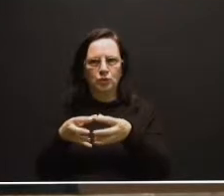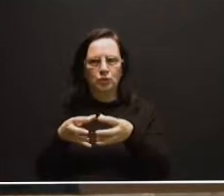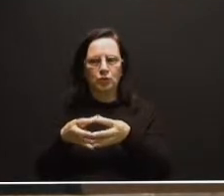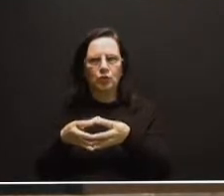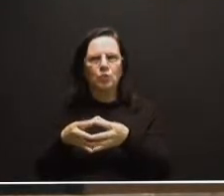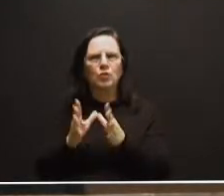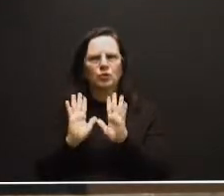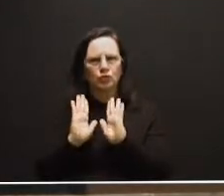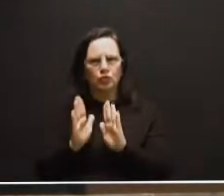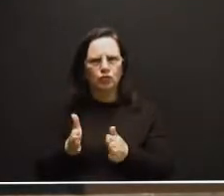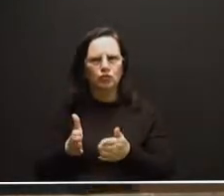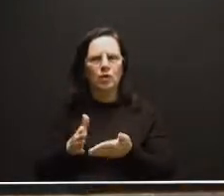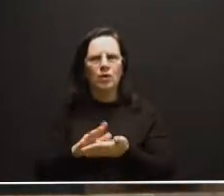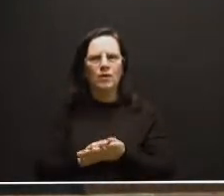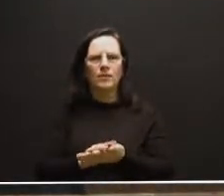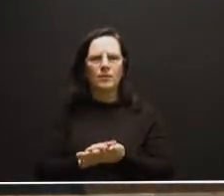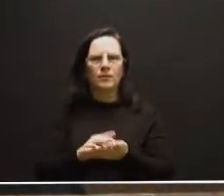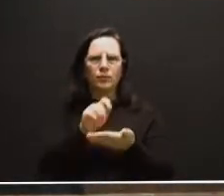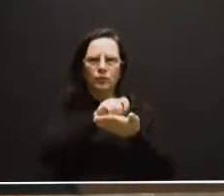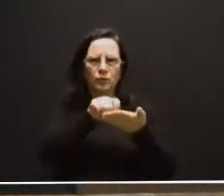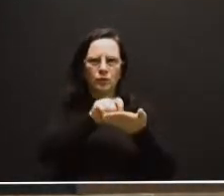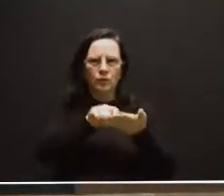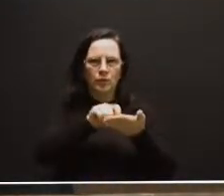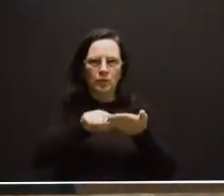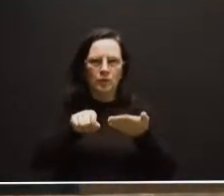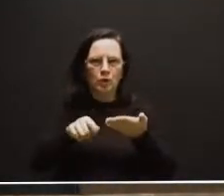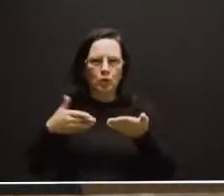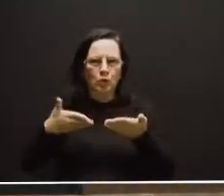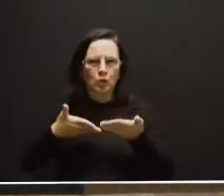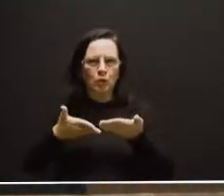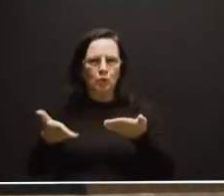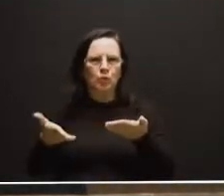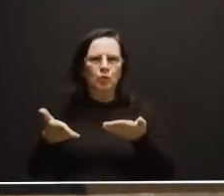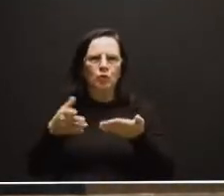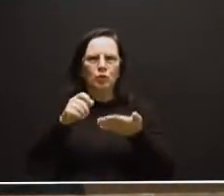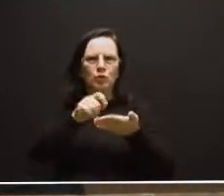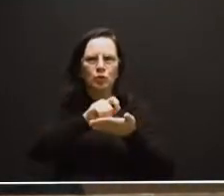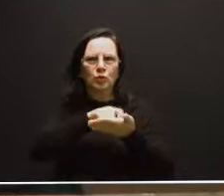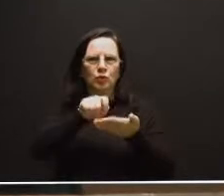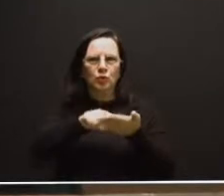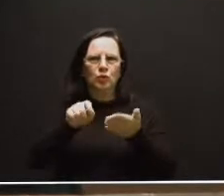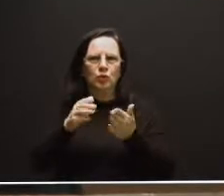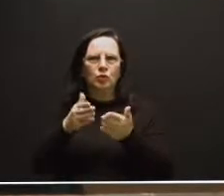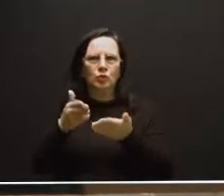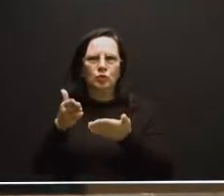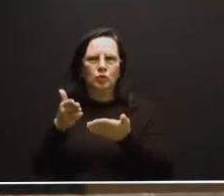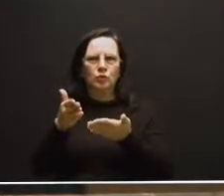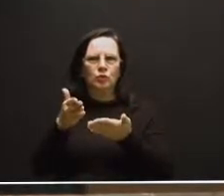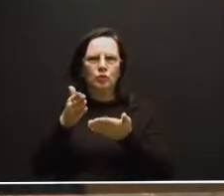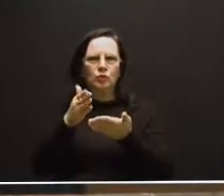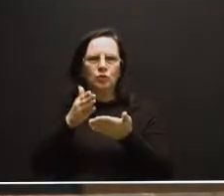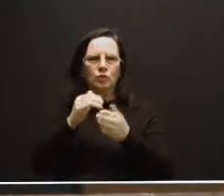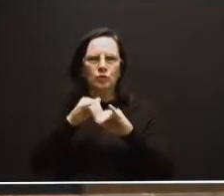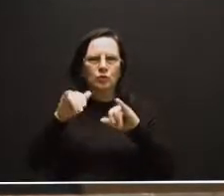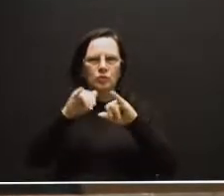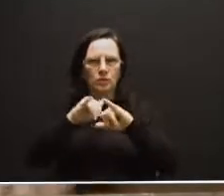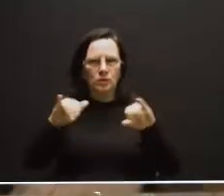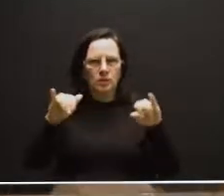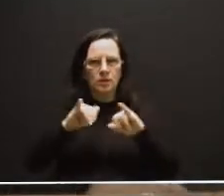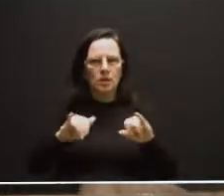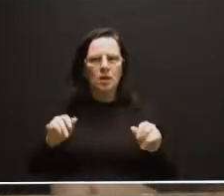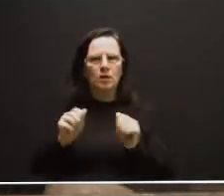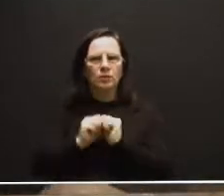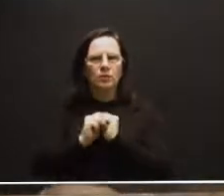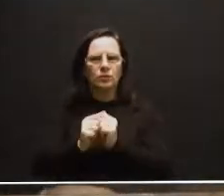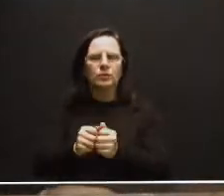fez o encaminhamento para pra todo sai nos jornais a prefeitura mas também que nós pudéssemos